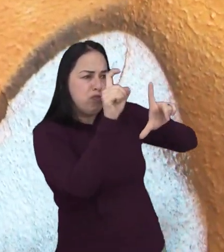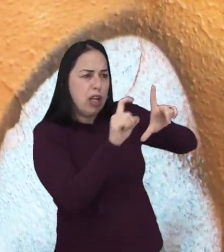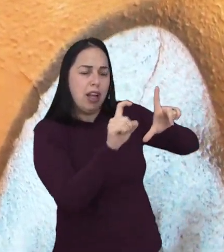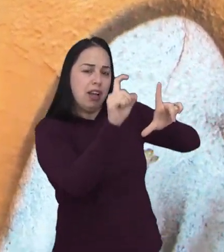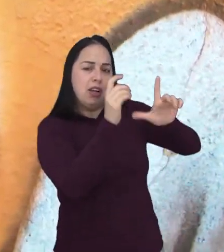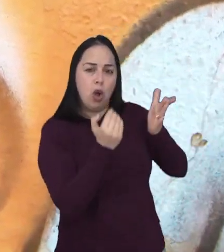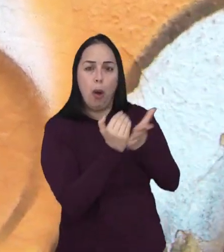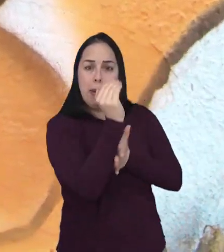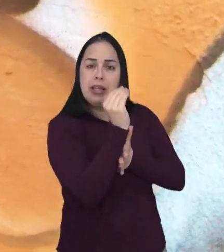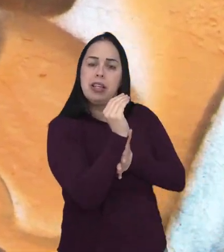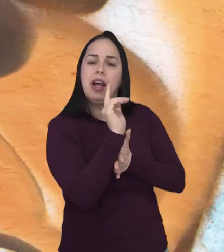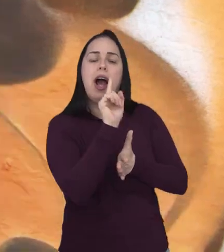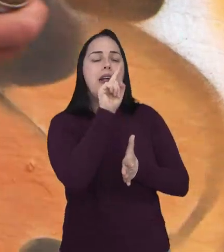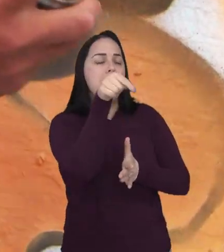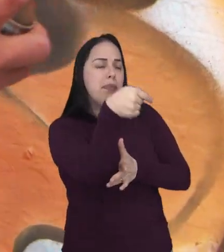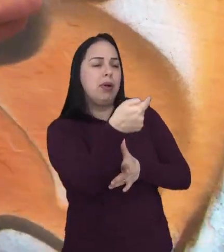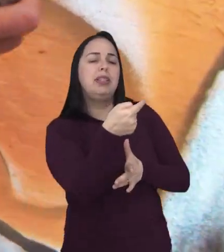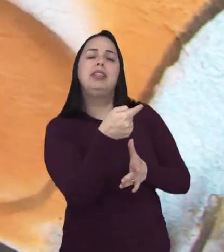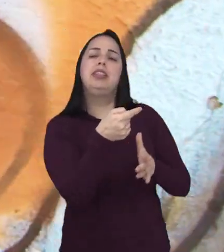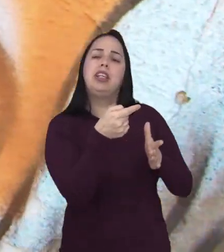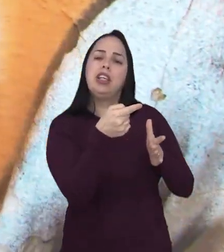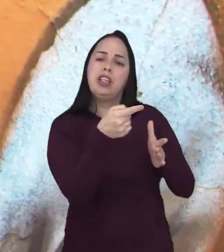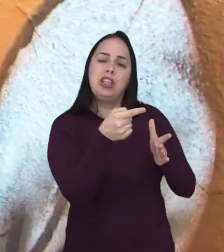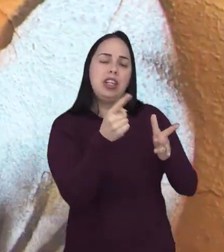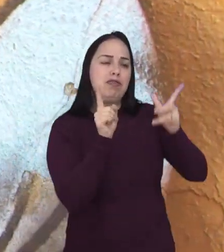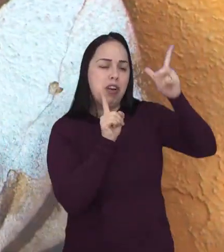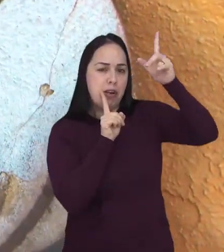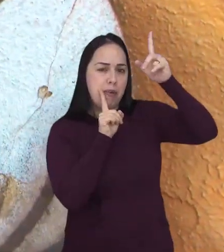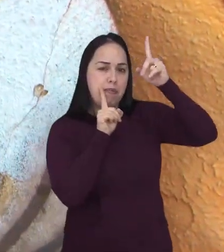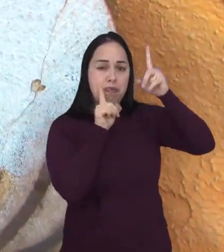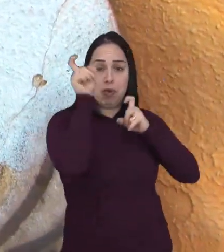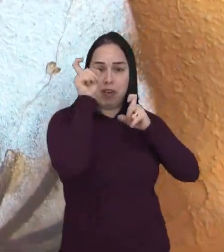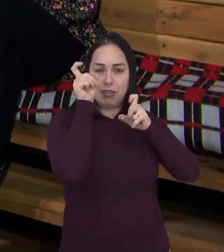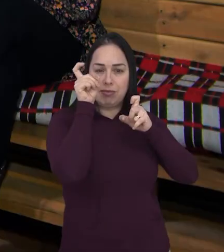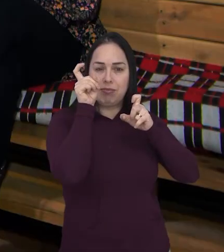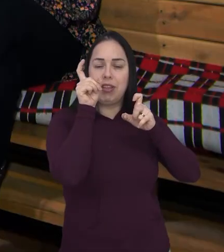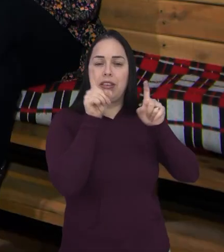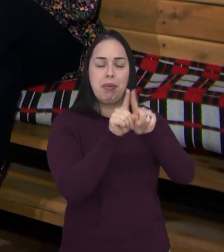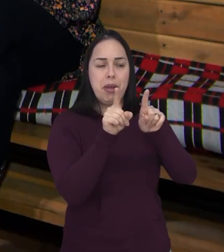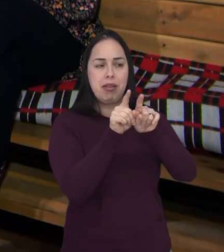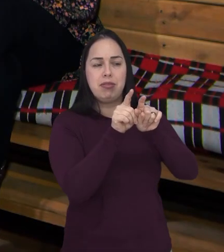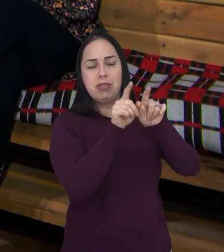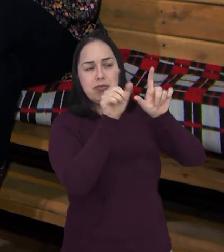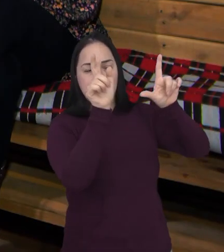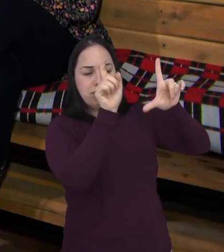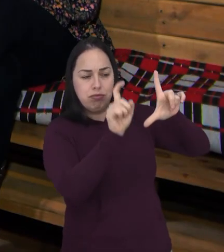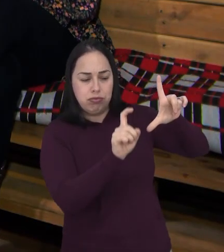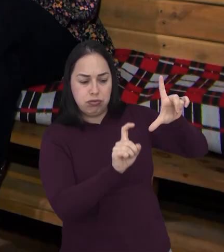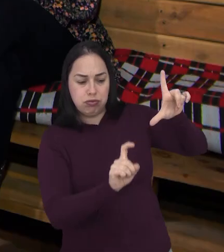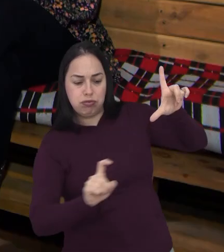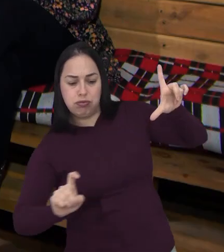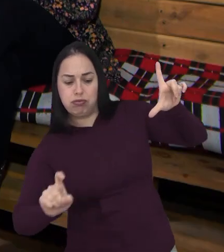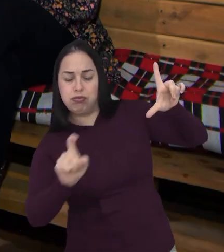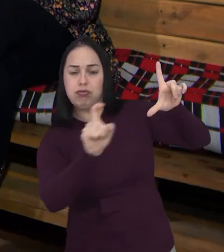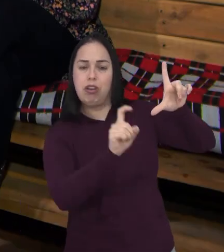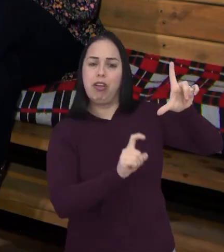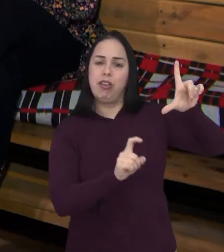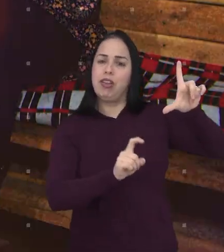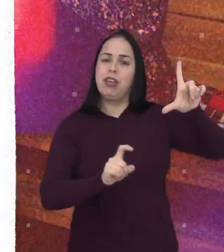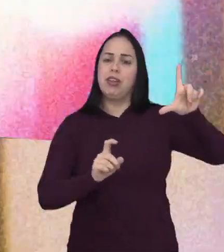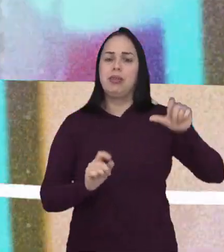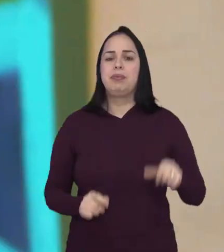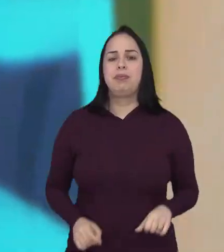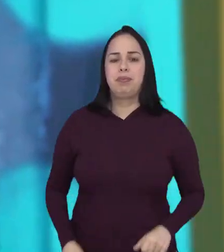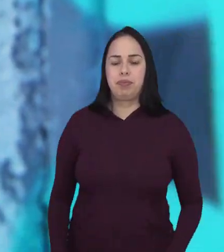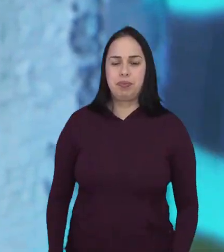rosto e através dali as expressões para as outras partes vai seguindo ali, né, o